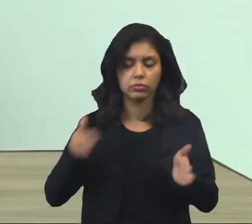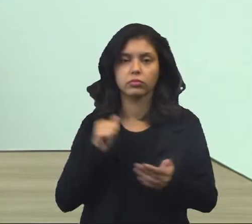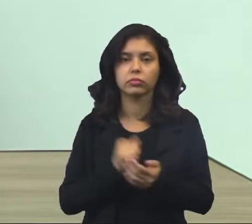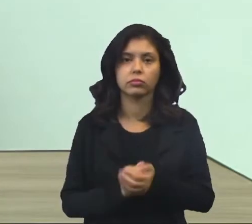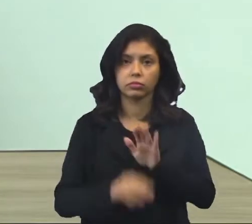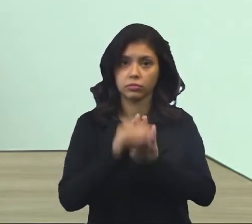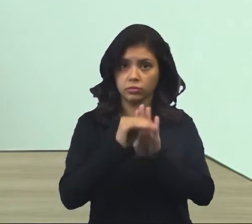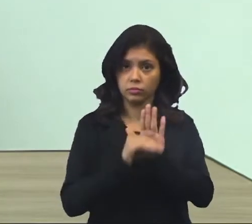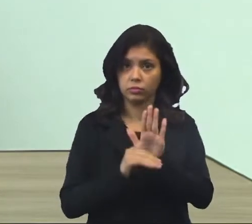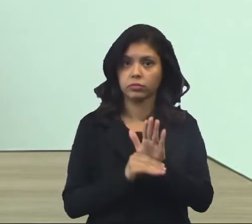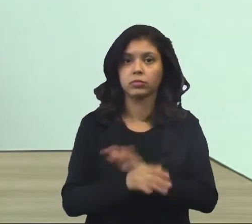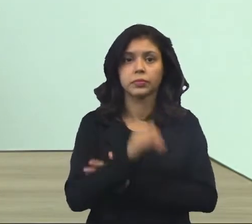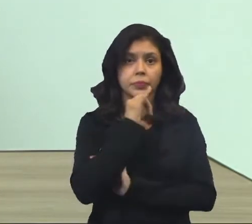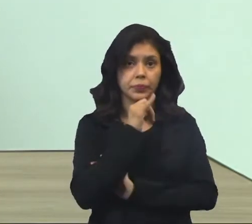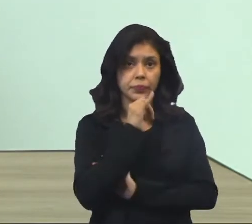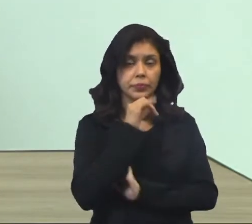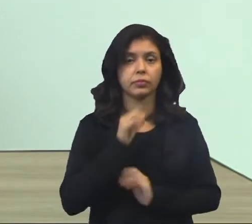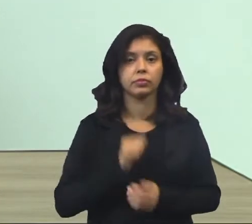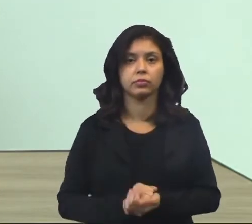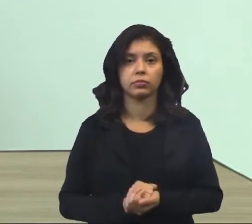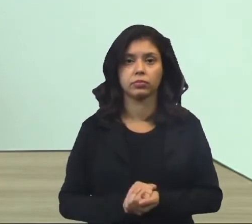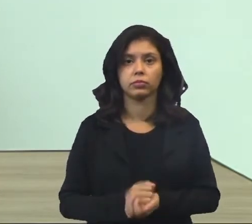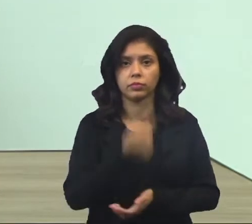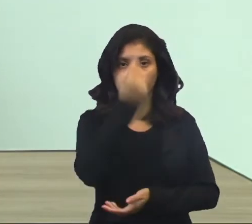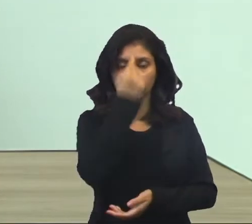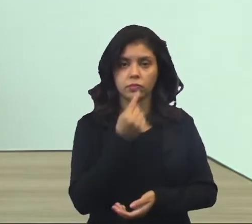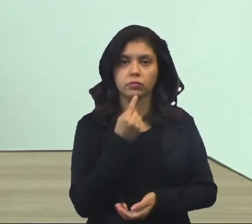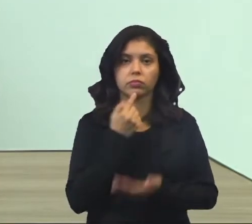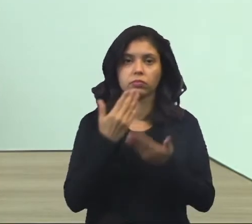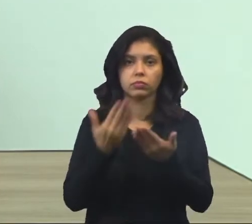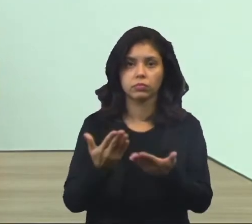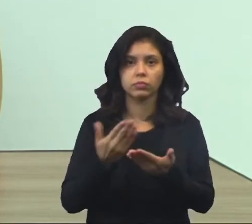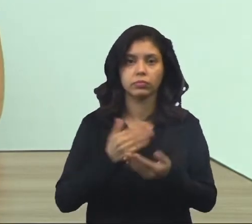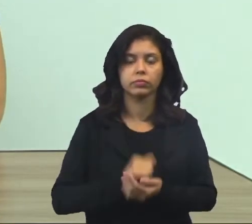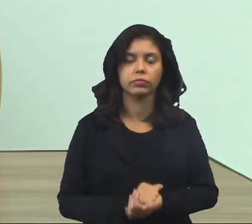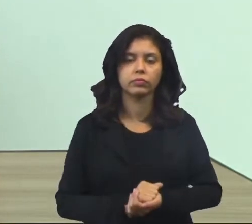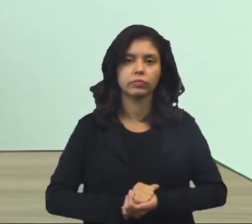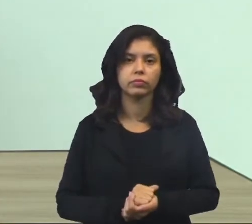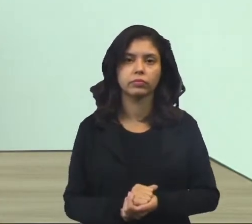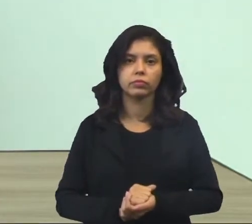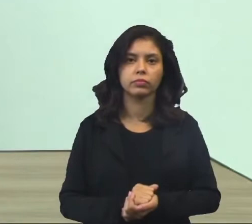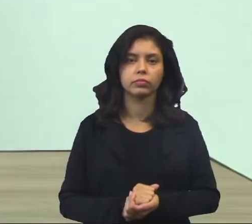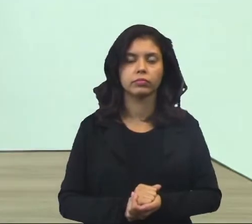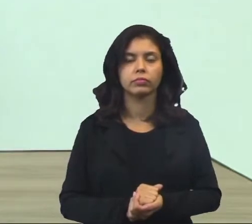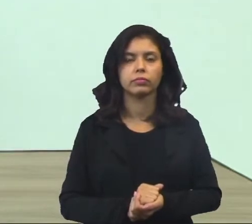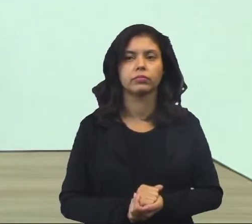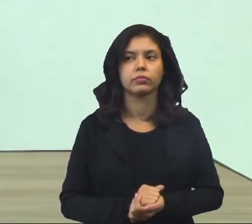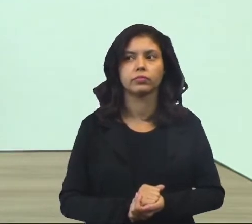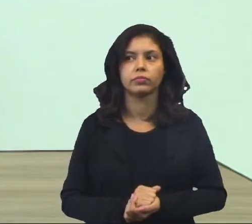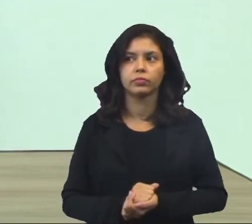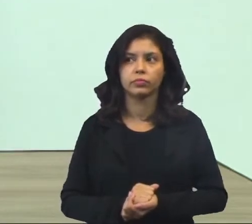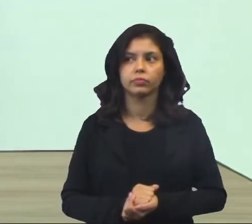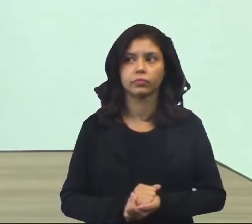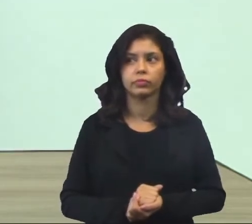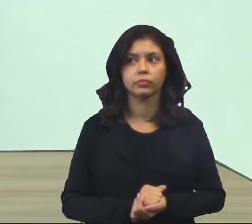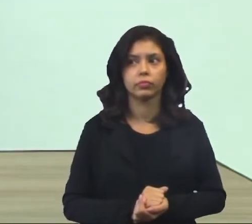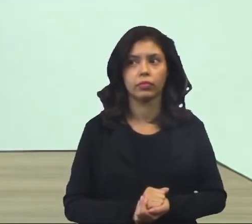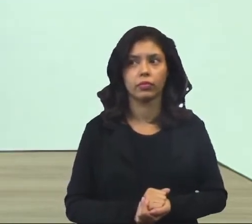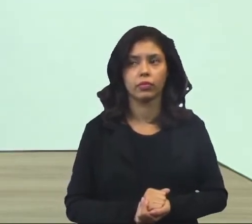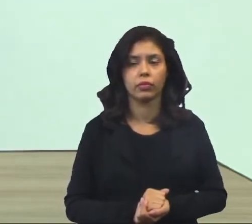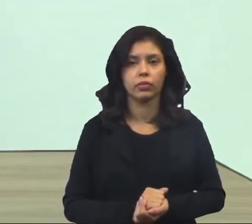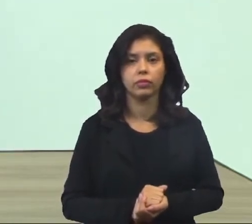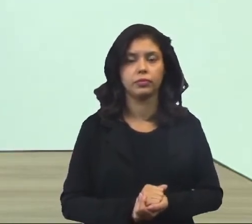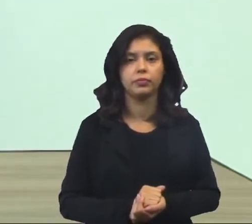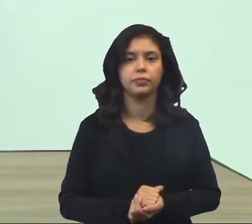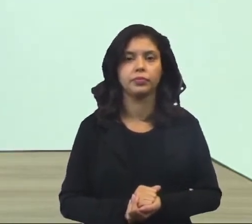vou dar um exemplo agora de uma sequência usando figuras com vocês, tá? Segue aqui comigo, então. Vamos lá. Deixa eu tirar aqui o